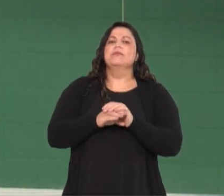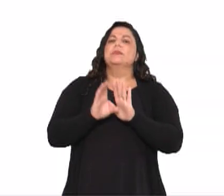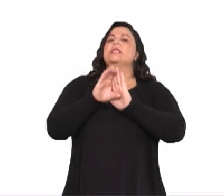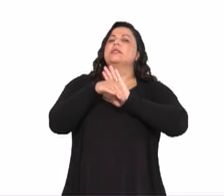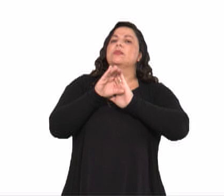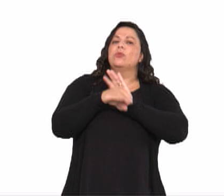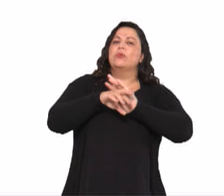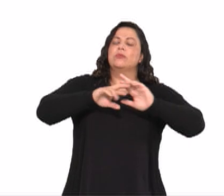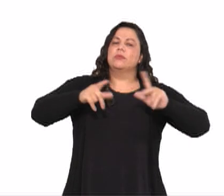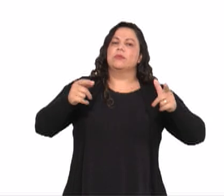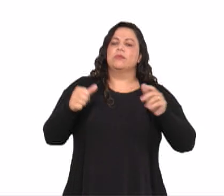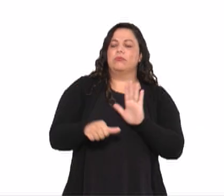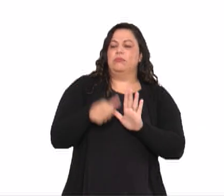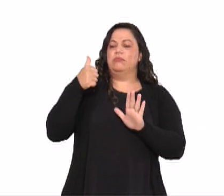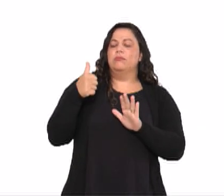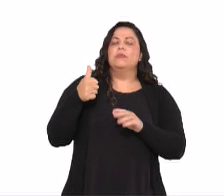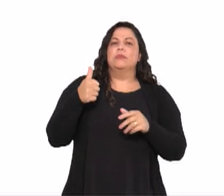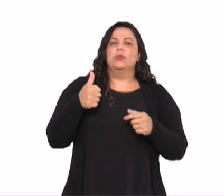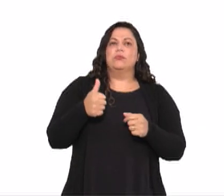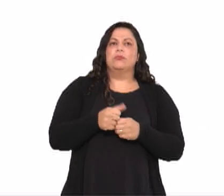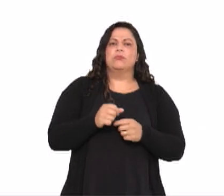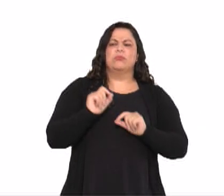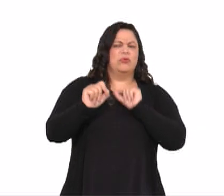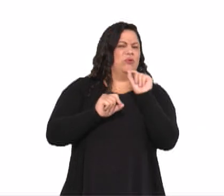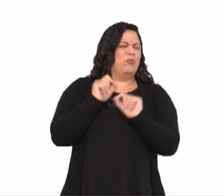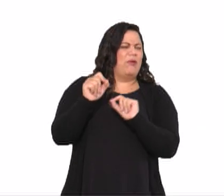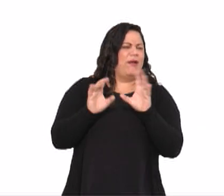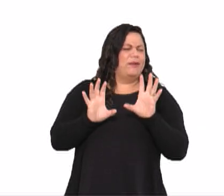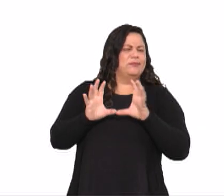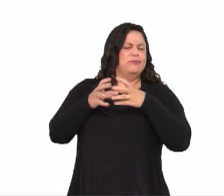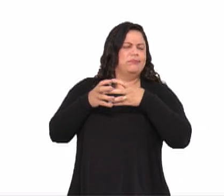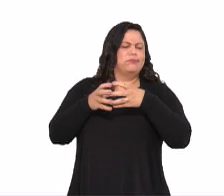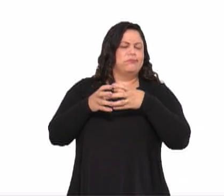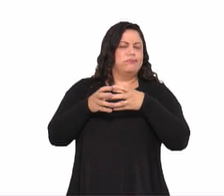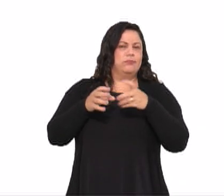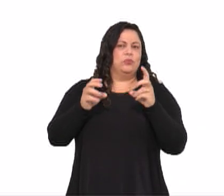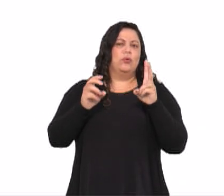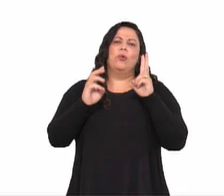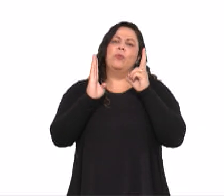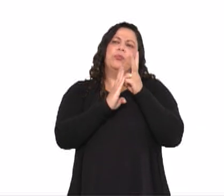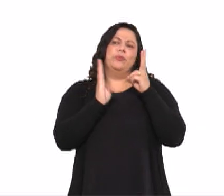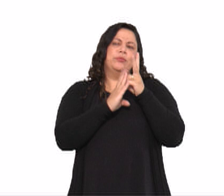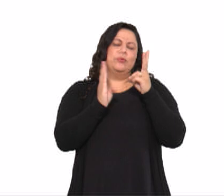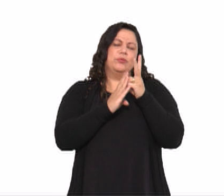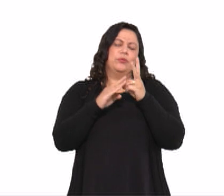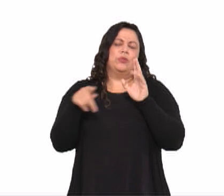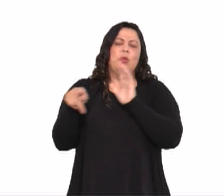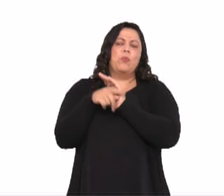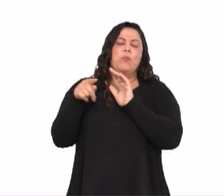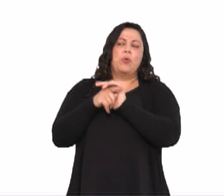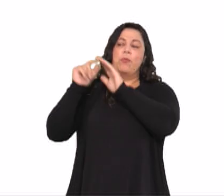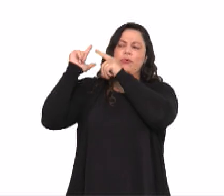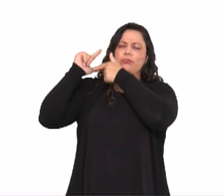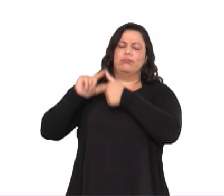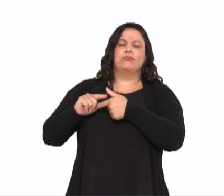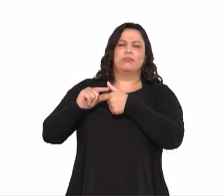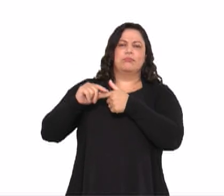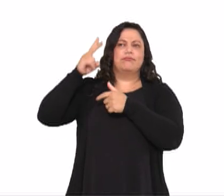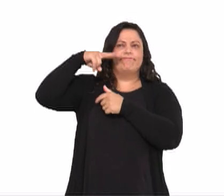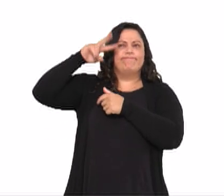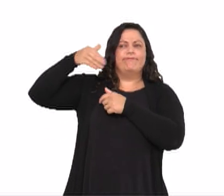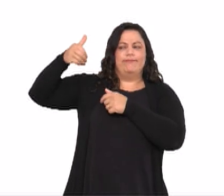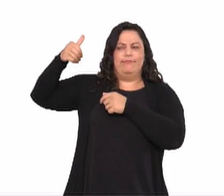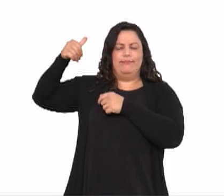número 1, quais tribos indígenas habitavam o Paraná chamado tradicional? Lá no início, né,